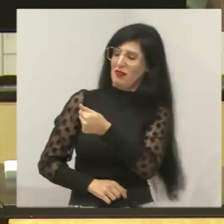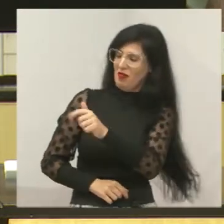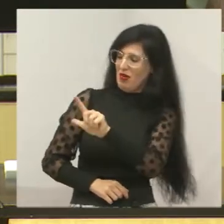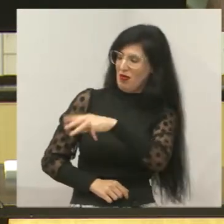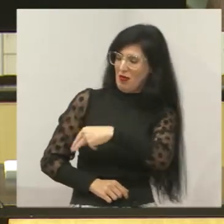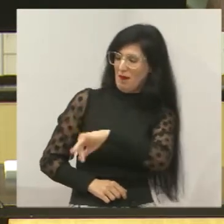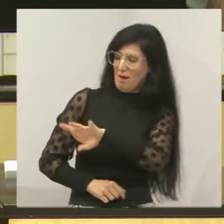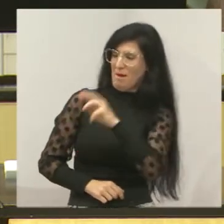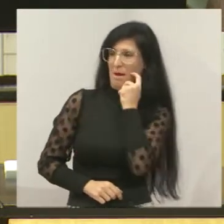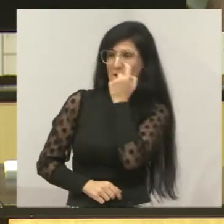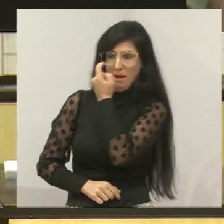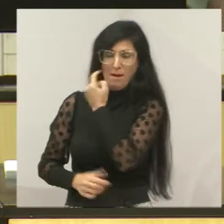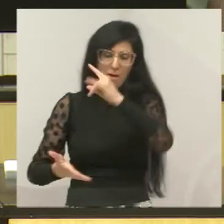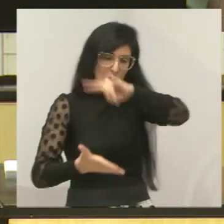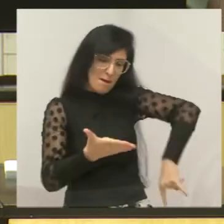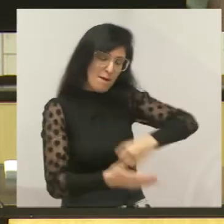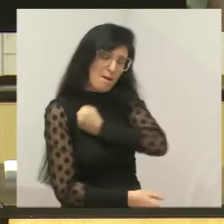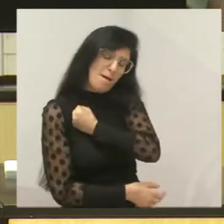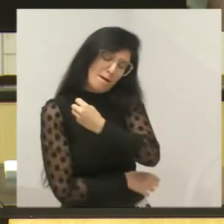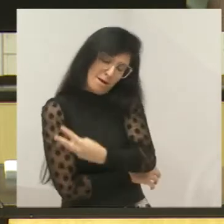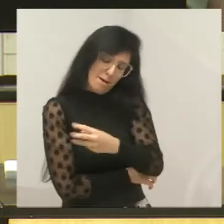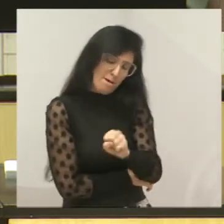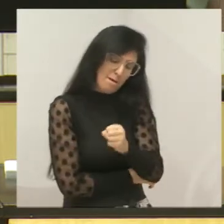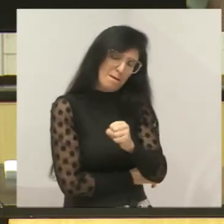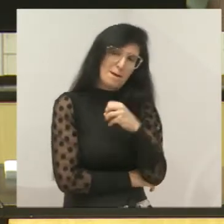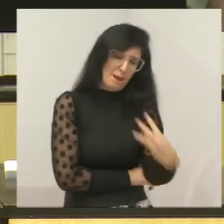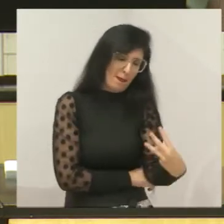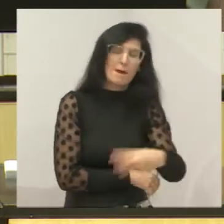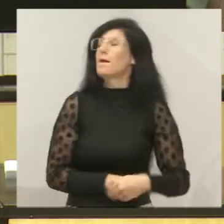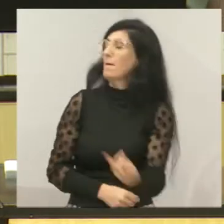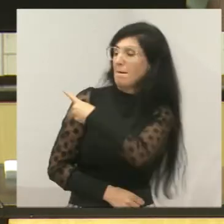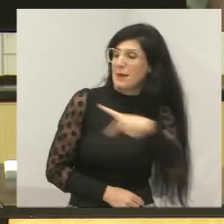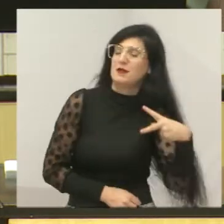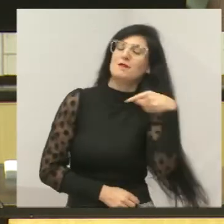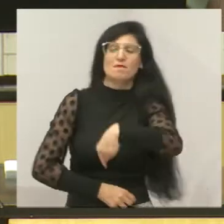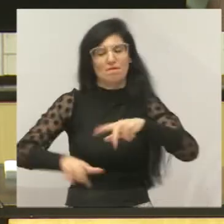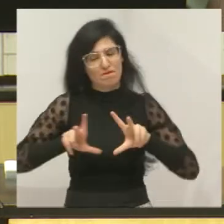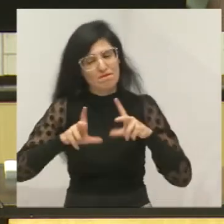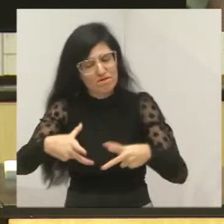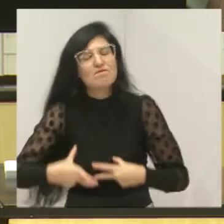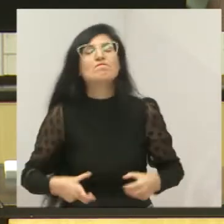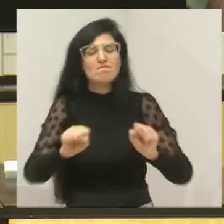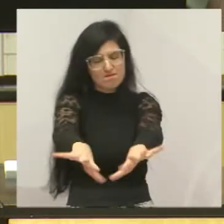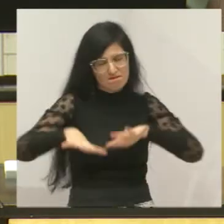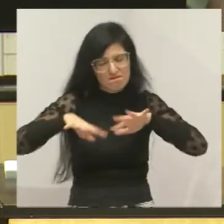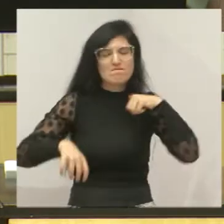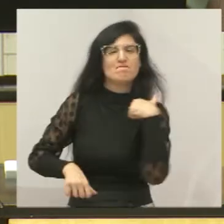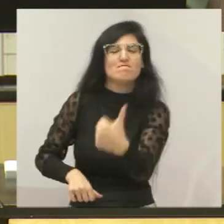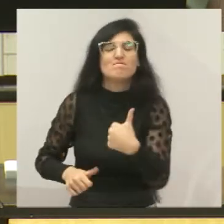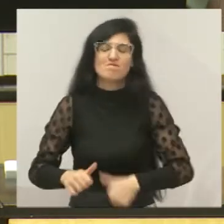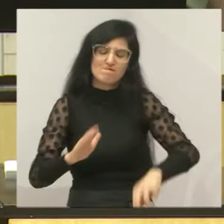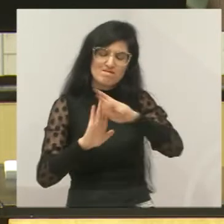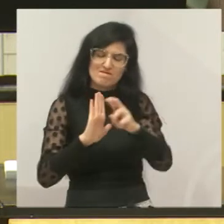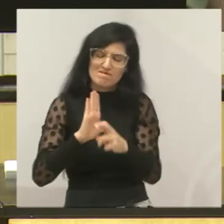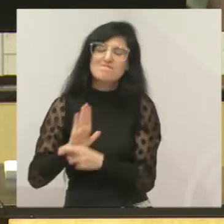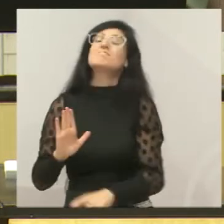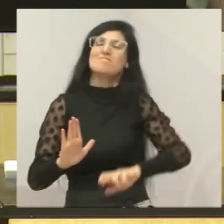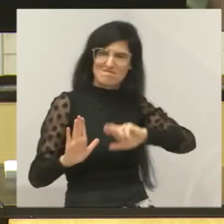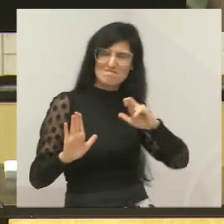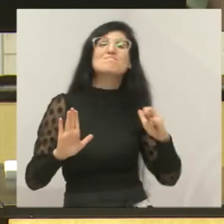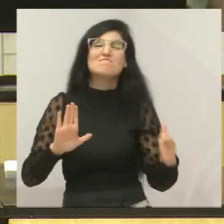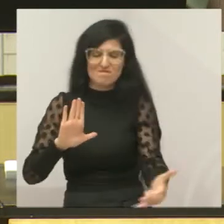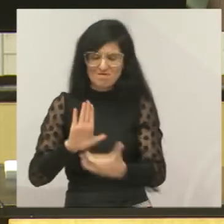Lua. Requerimento número 383. Requeremos ao excelentíssimo senhor presidente desta Casa, ouvido e aprovado pela Igreja de Plenário, cumpridas as